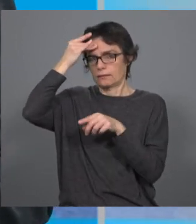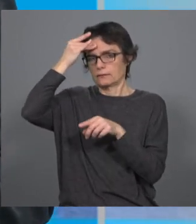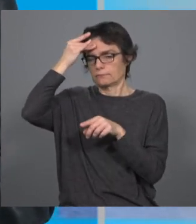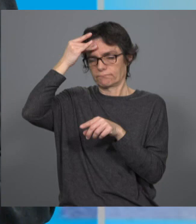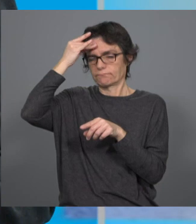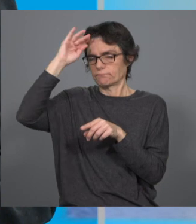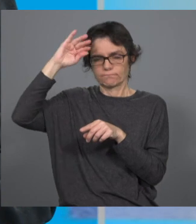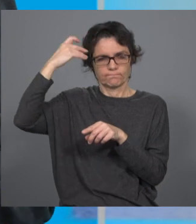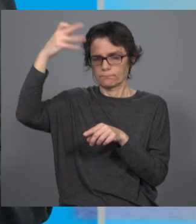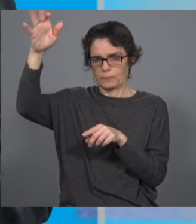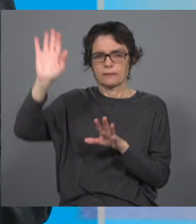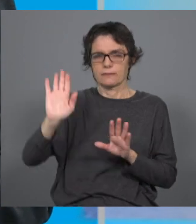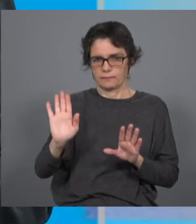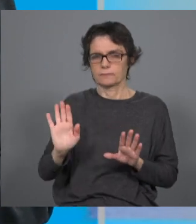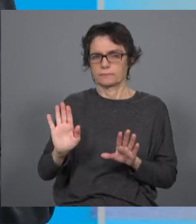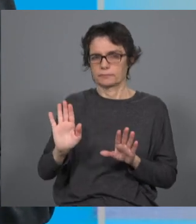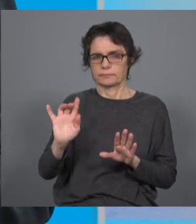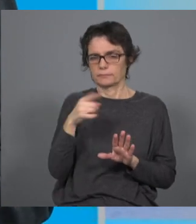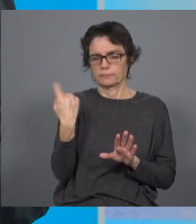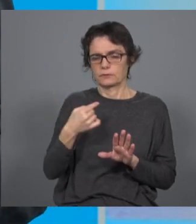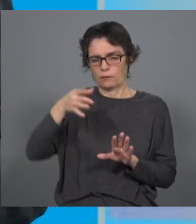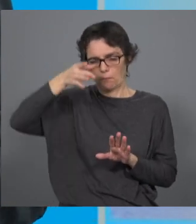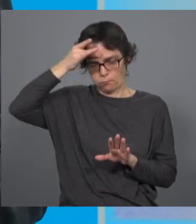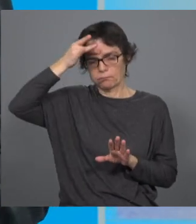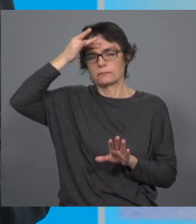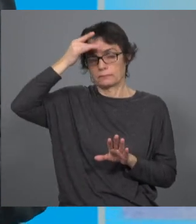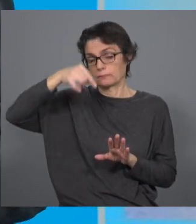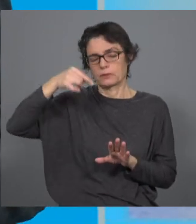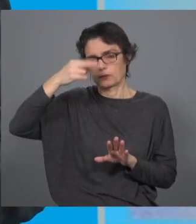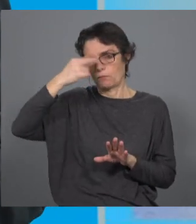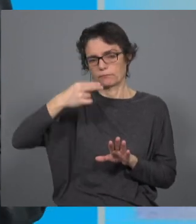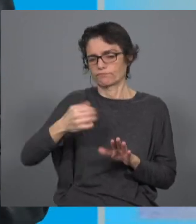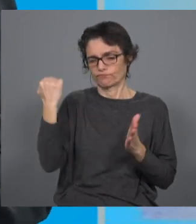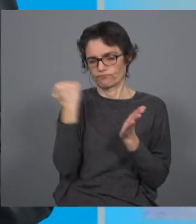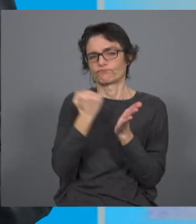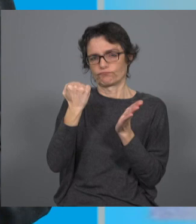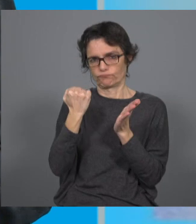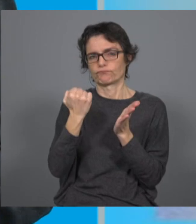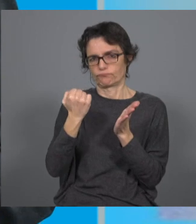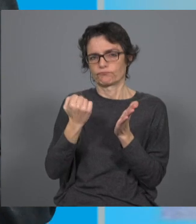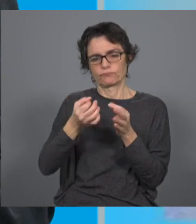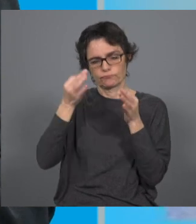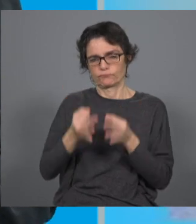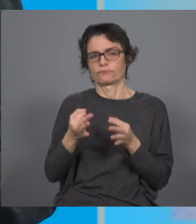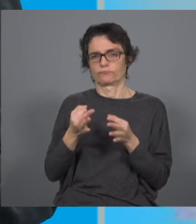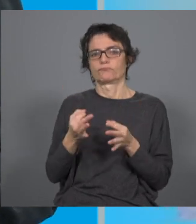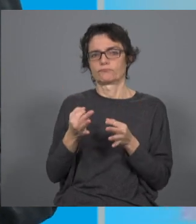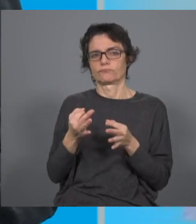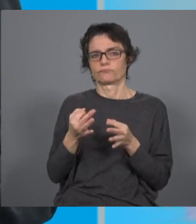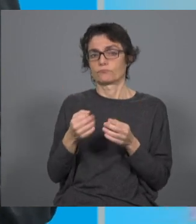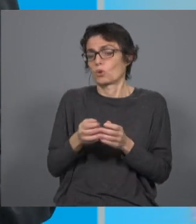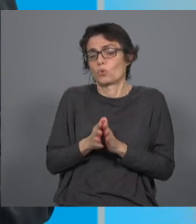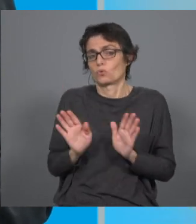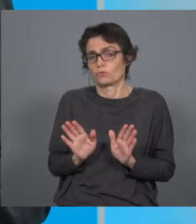sempre. Nós não vamos esquecer. É a história uma das histórias importantes das nossas vidas. Mas também